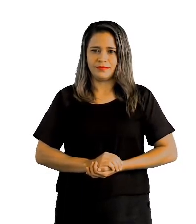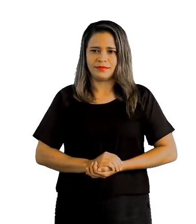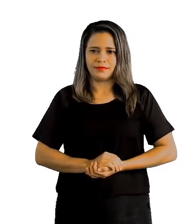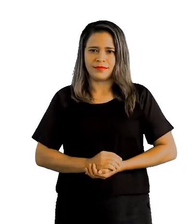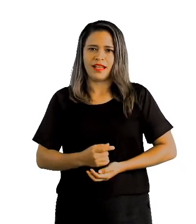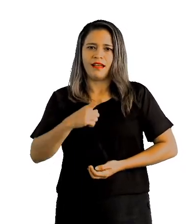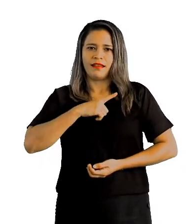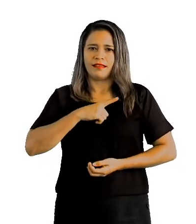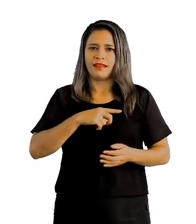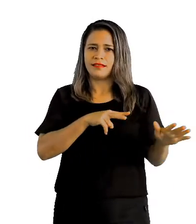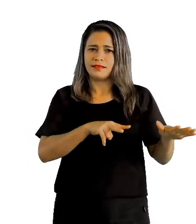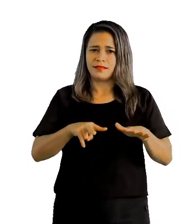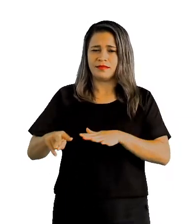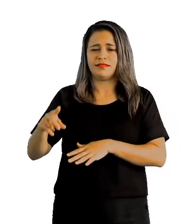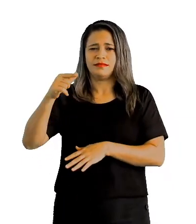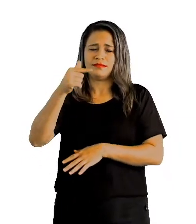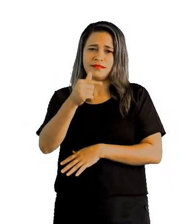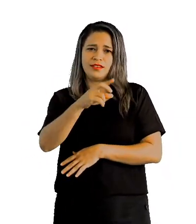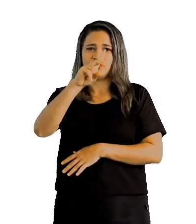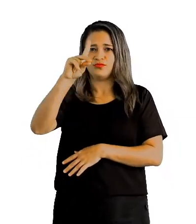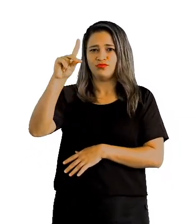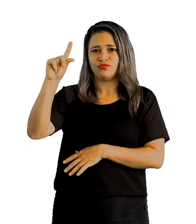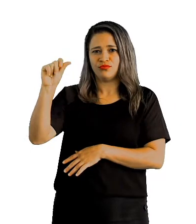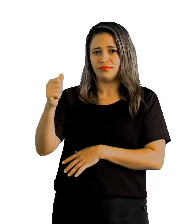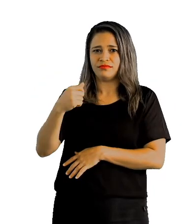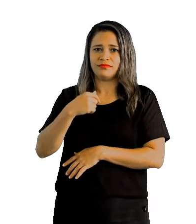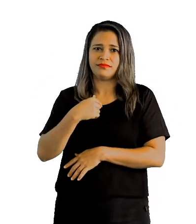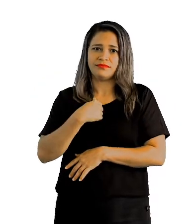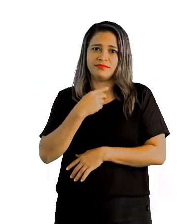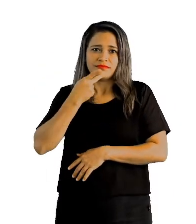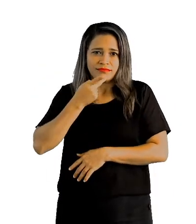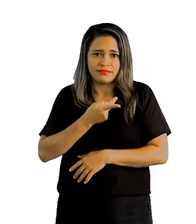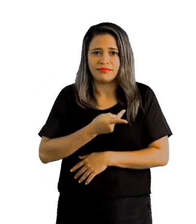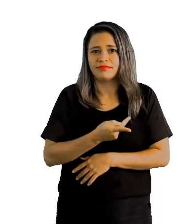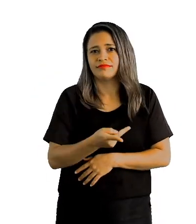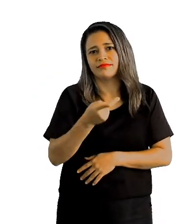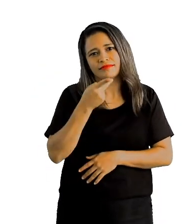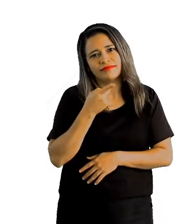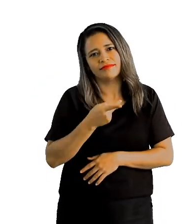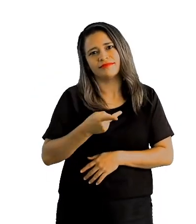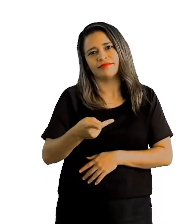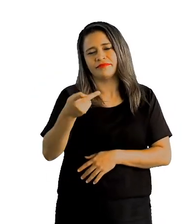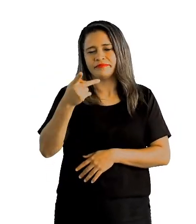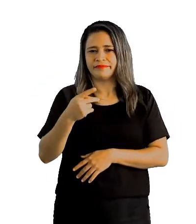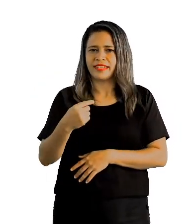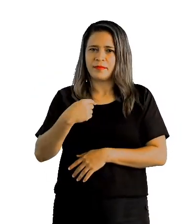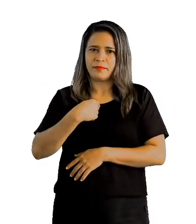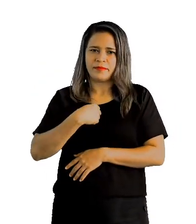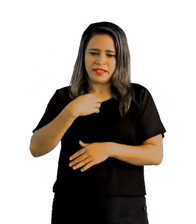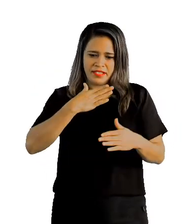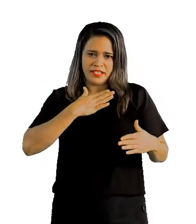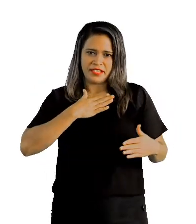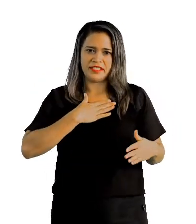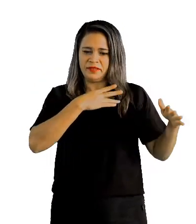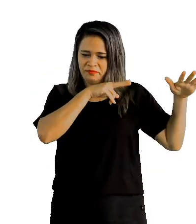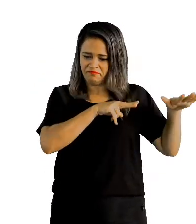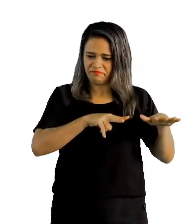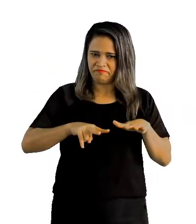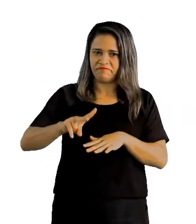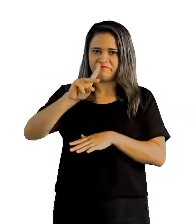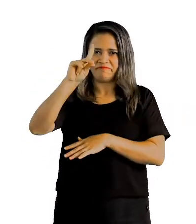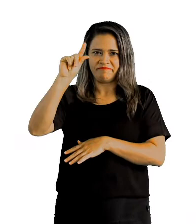Semana tem 7 dias e eu quero te contar. A minha semana tem